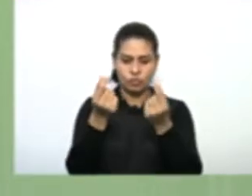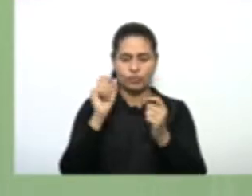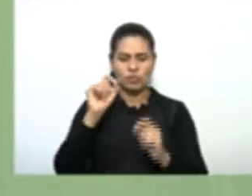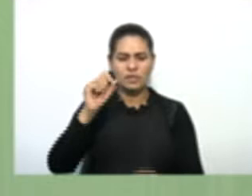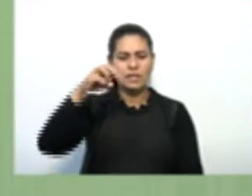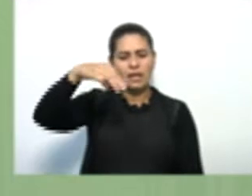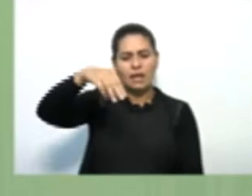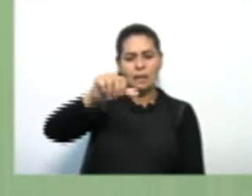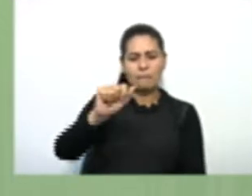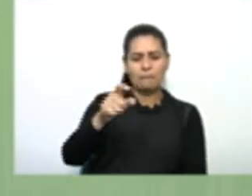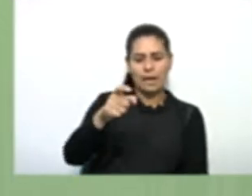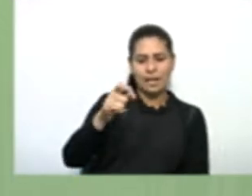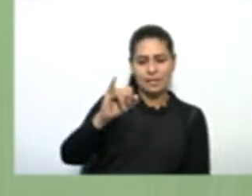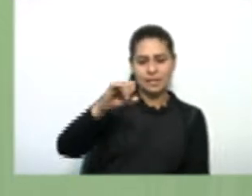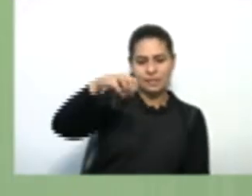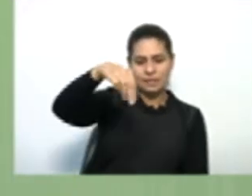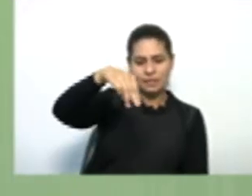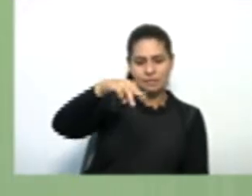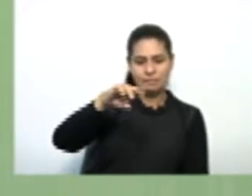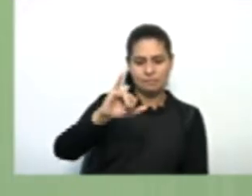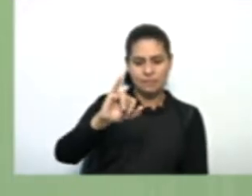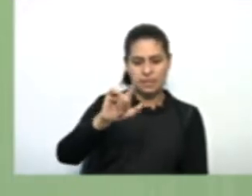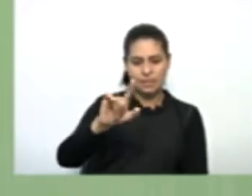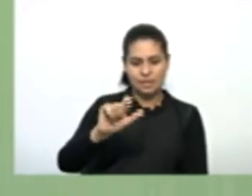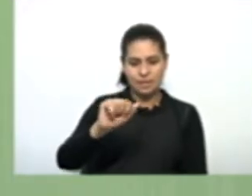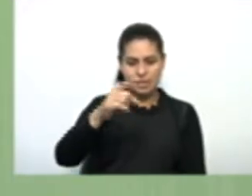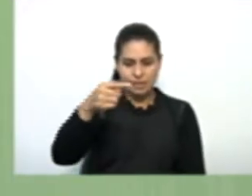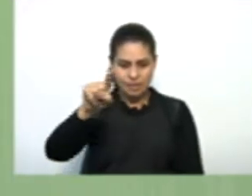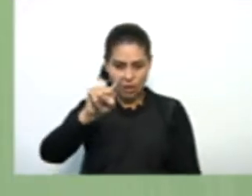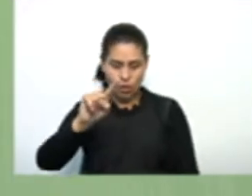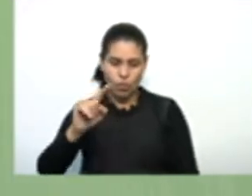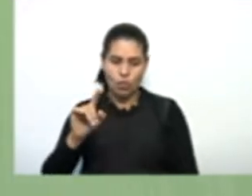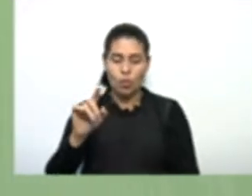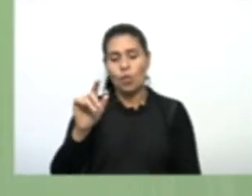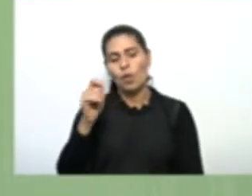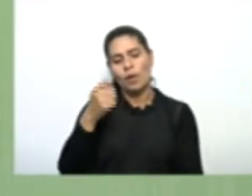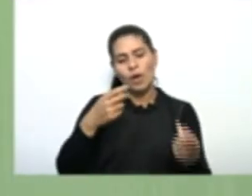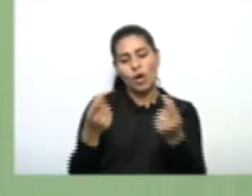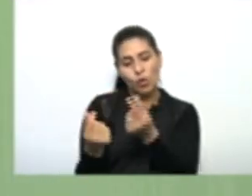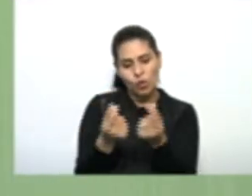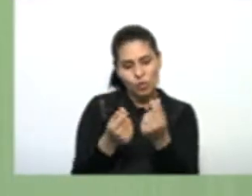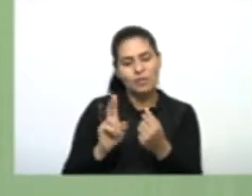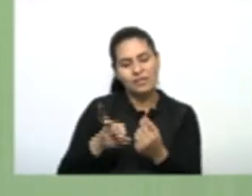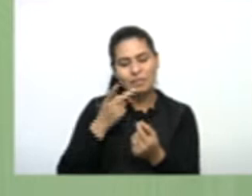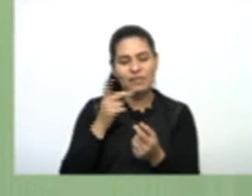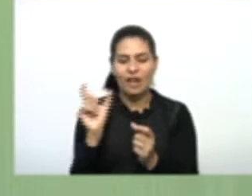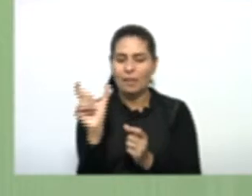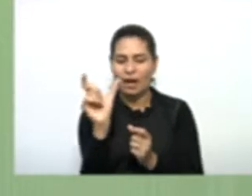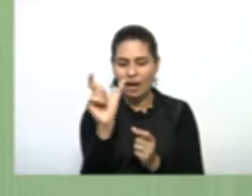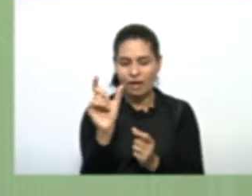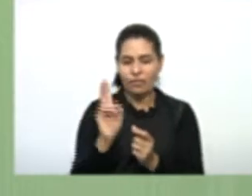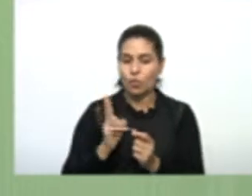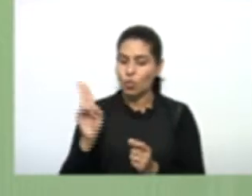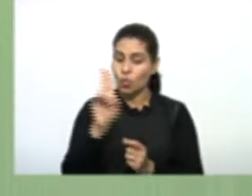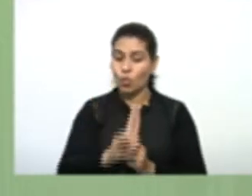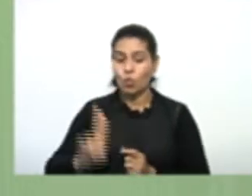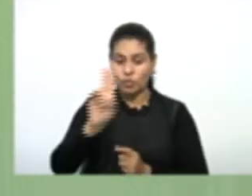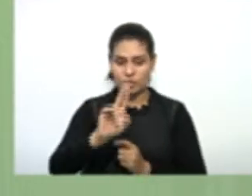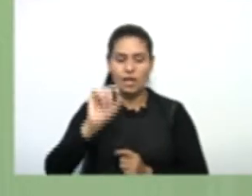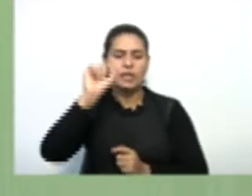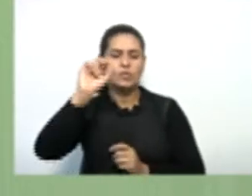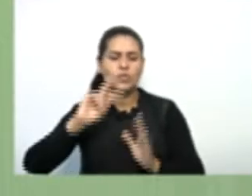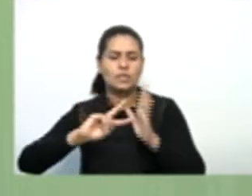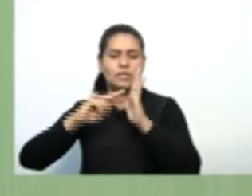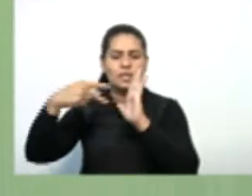Maximização é uma palavra que nós economistas gostamos muito. E aqui a gente explica um pouco sobre esse conceito. Maximização de